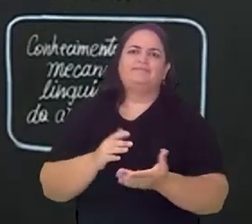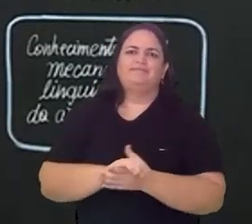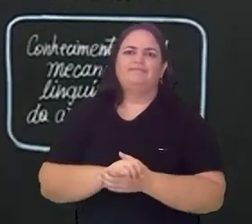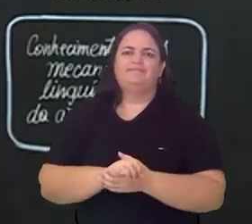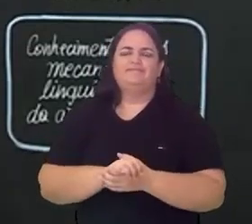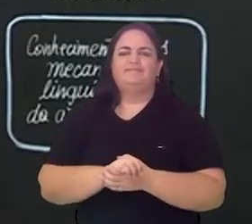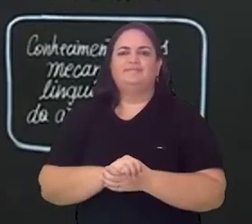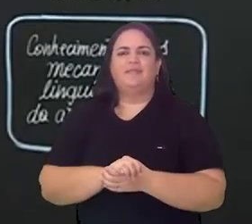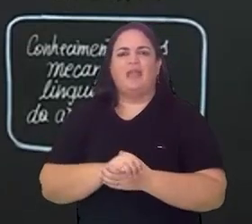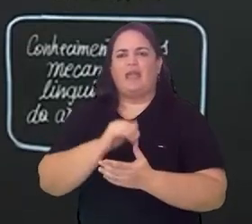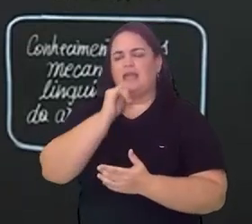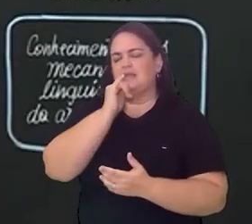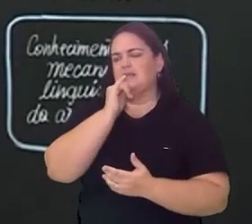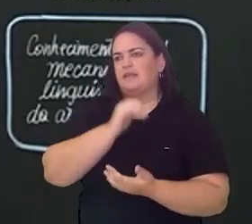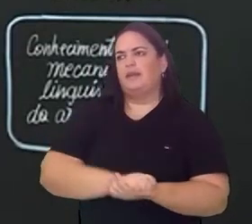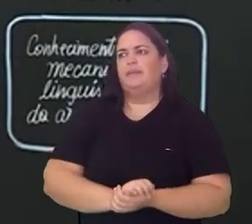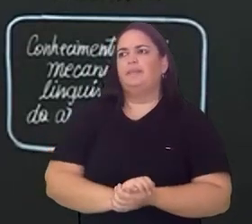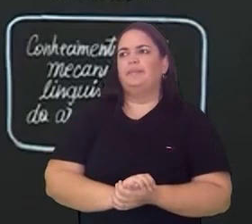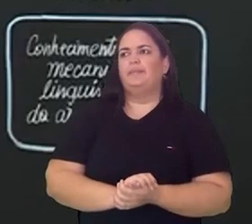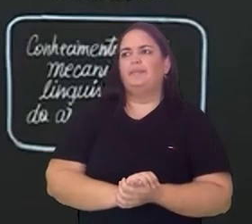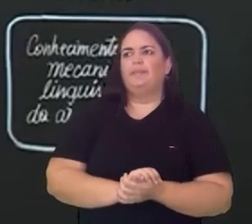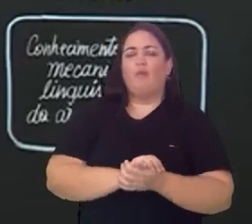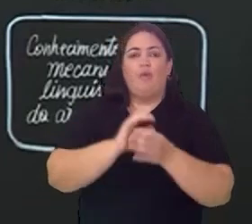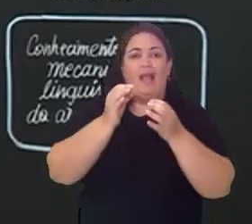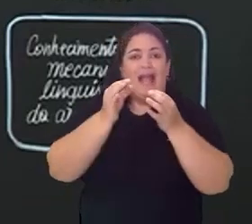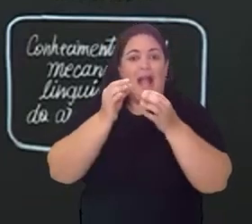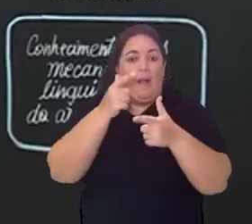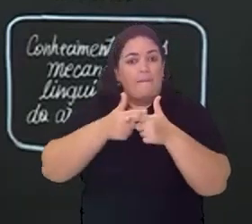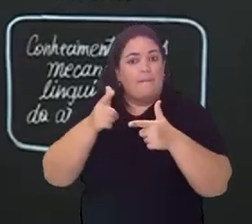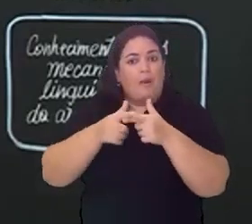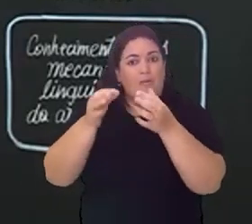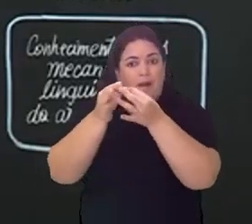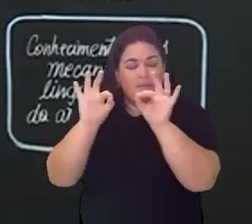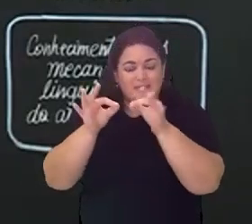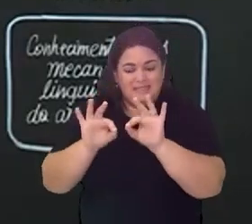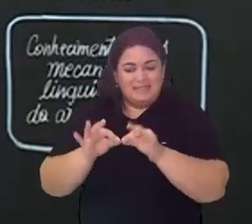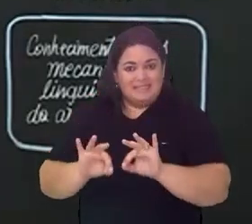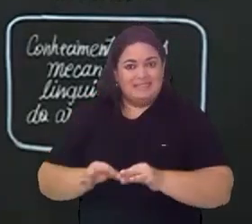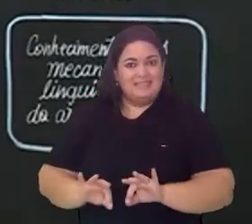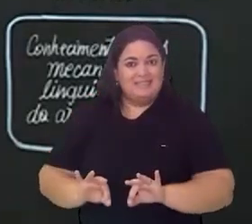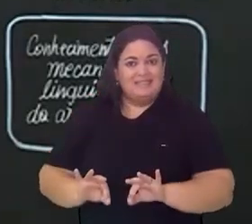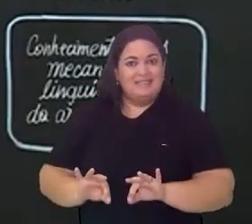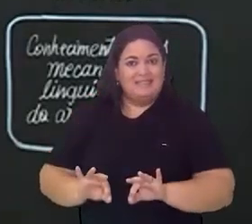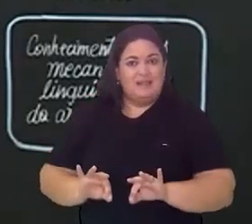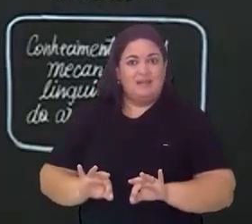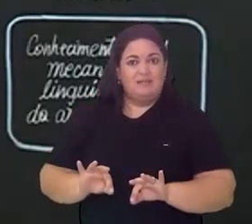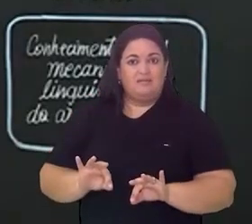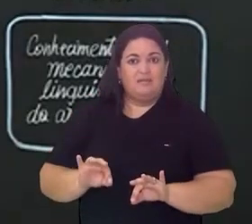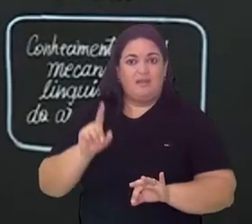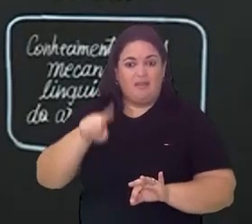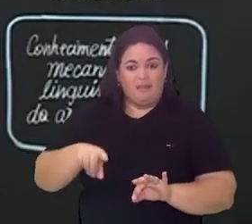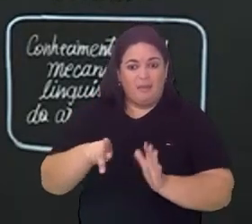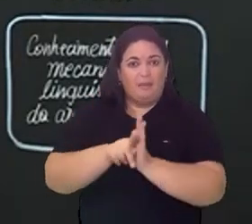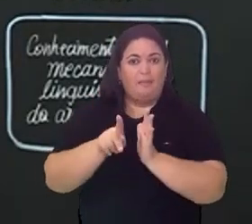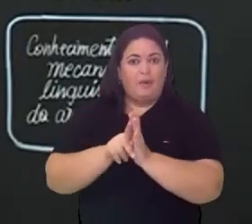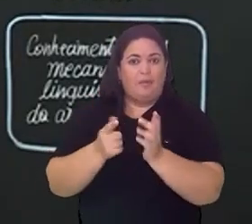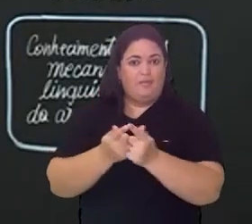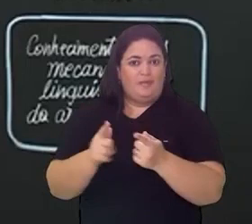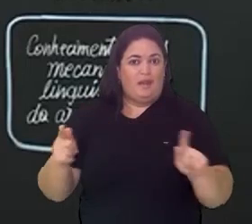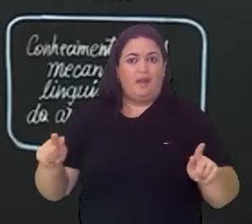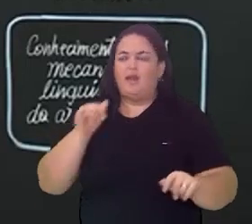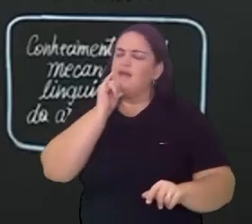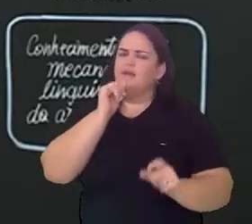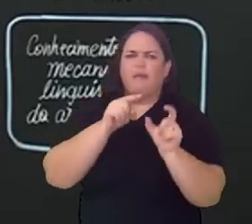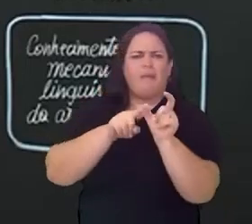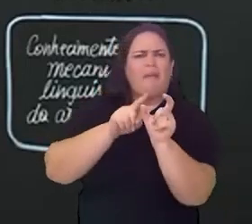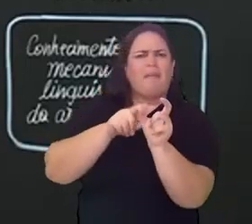problema. Ou seja, um problema de caráter sintático, pode ser um problema de caráter gramatical, você utilizou alguma palavra de